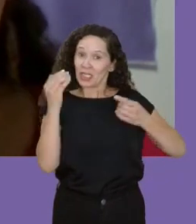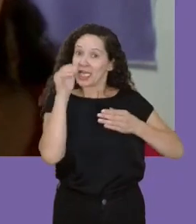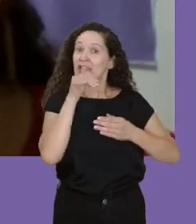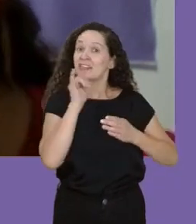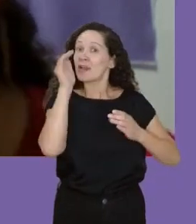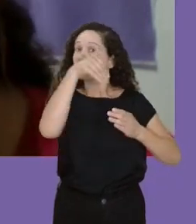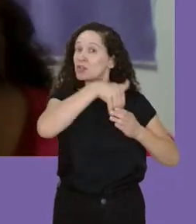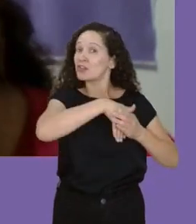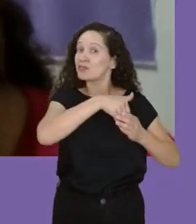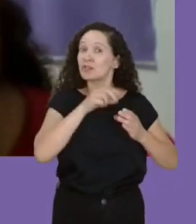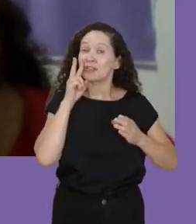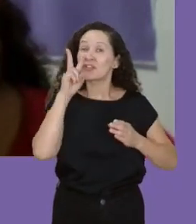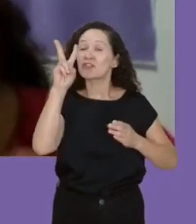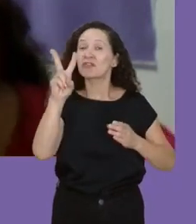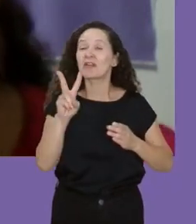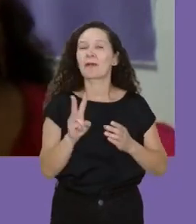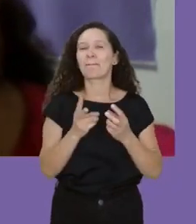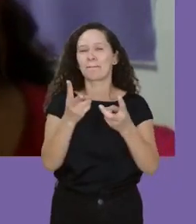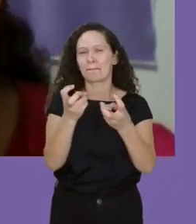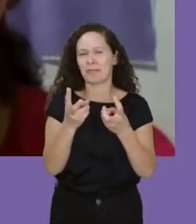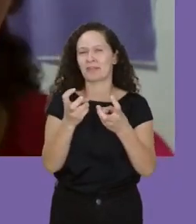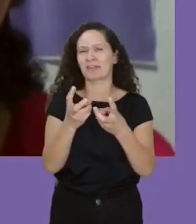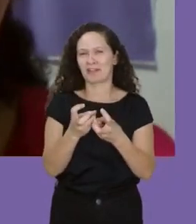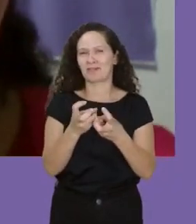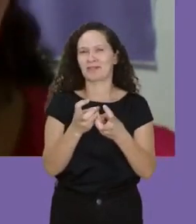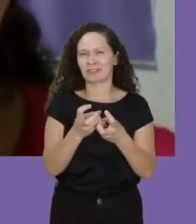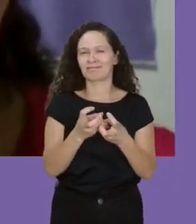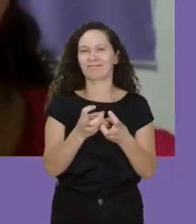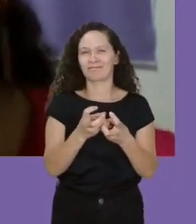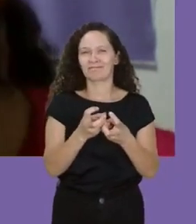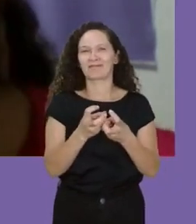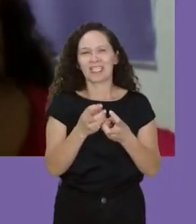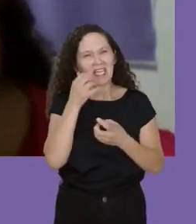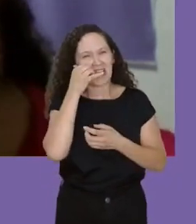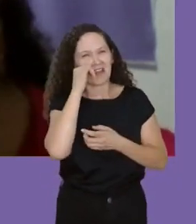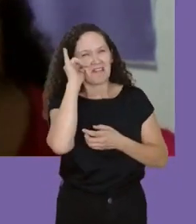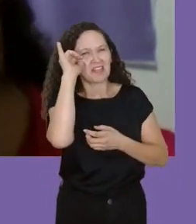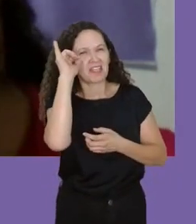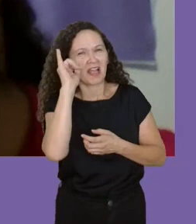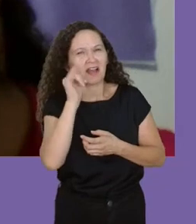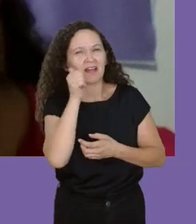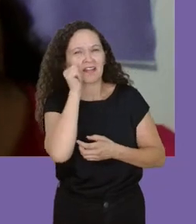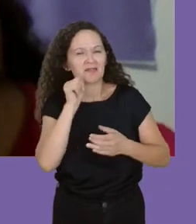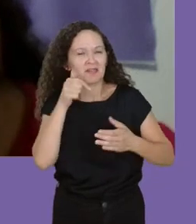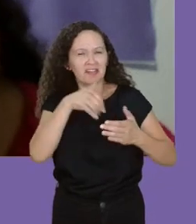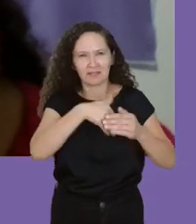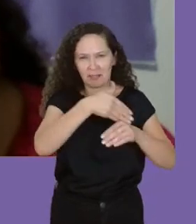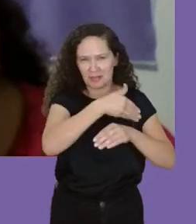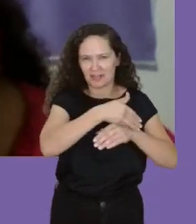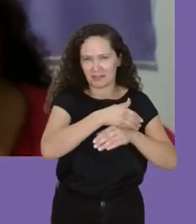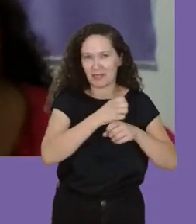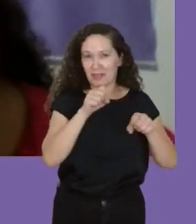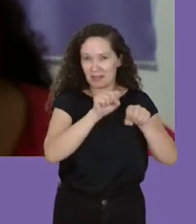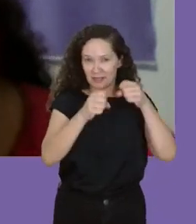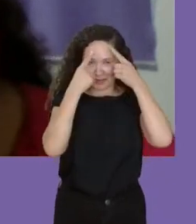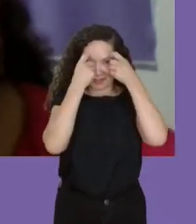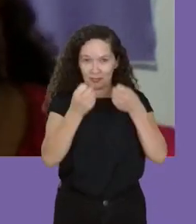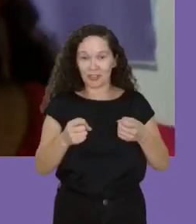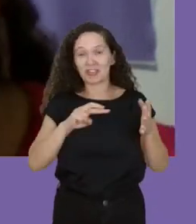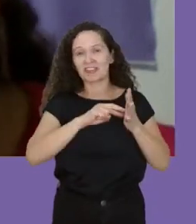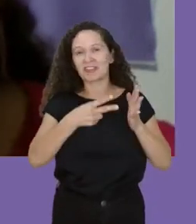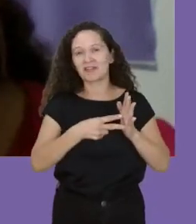como Laura colocou, né, esse segmento e o aprofundamento dessas violências. E alguma coisa